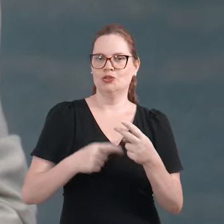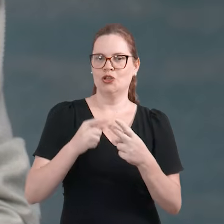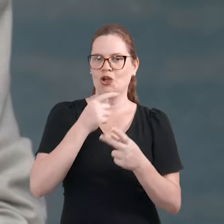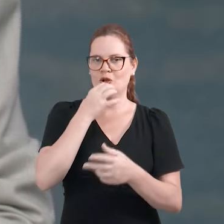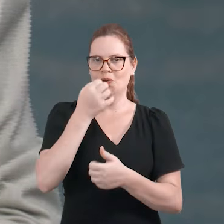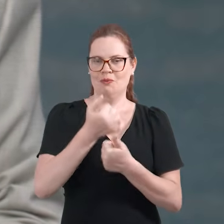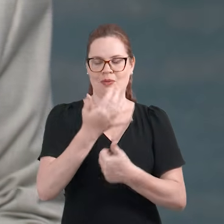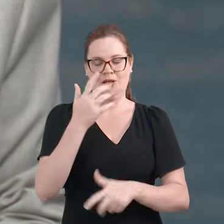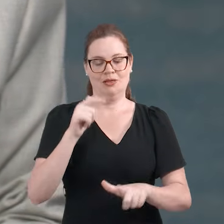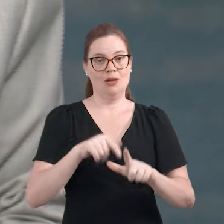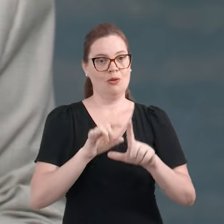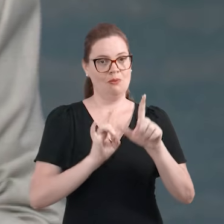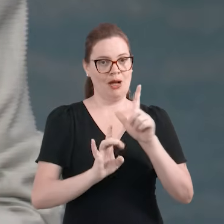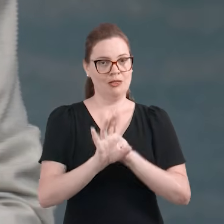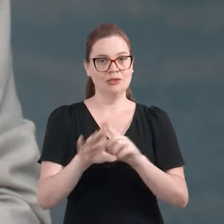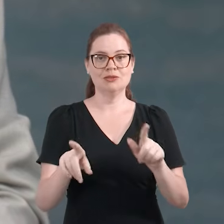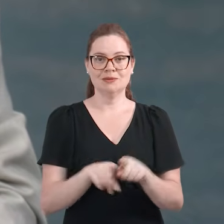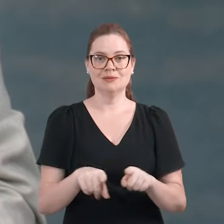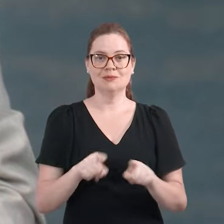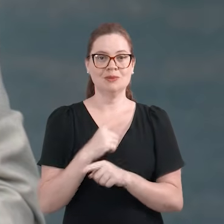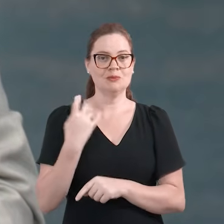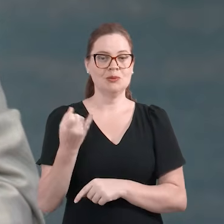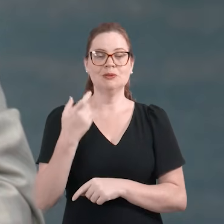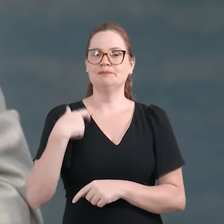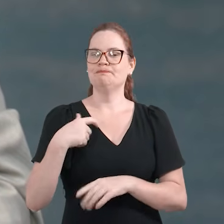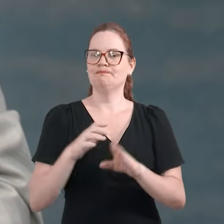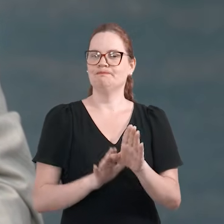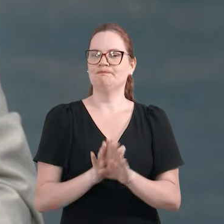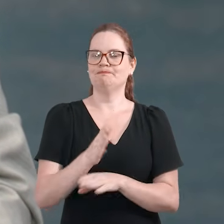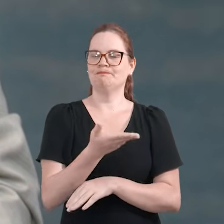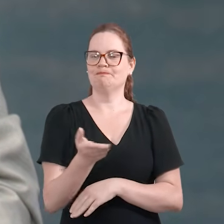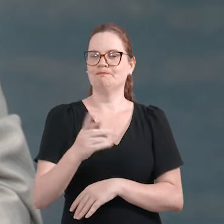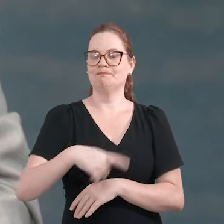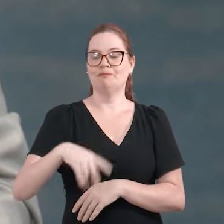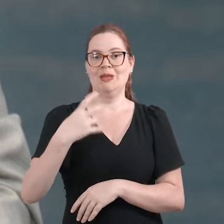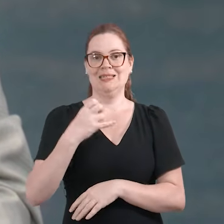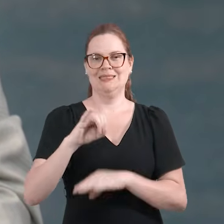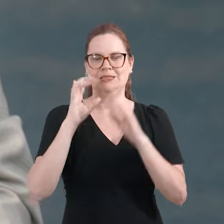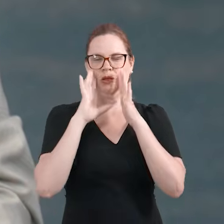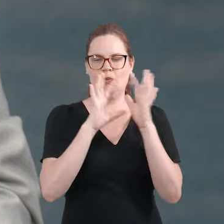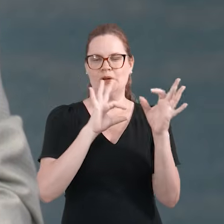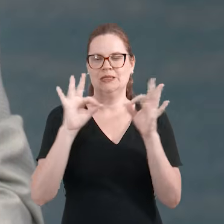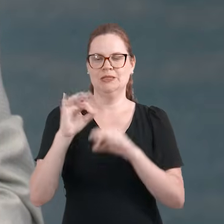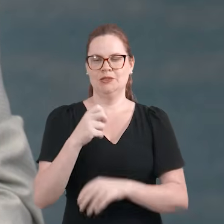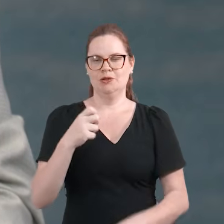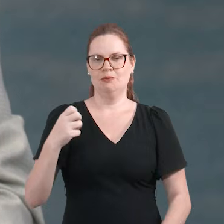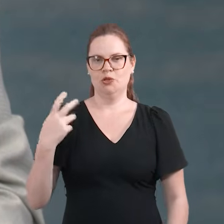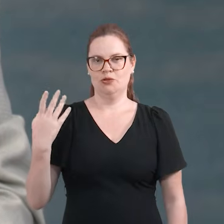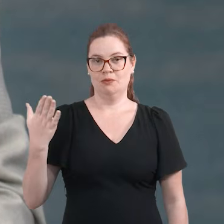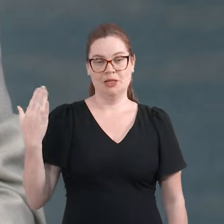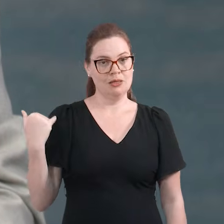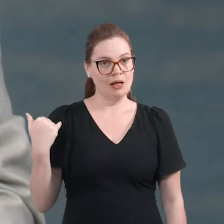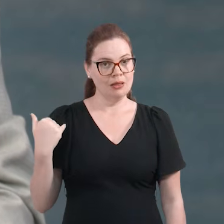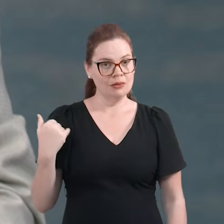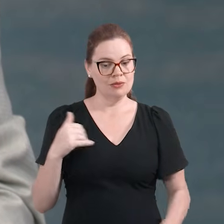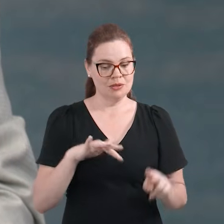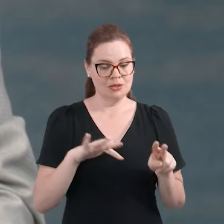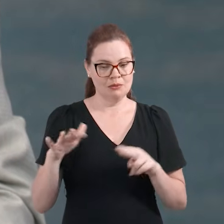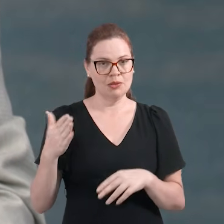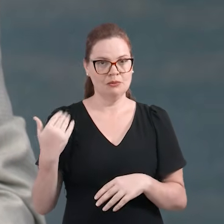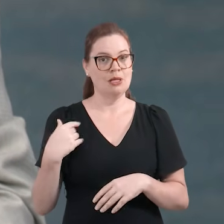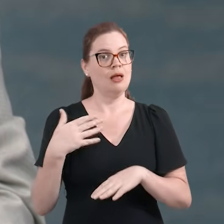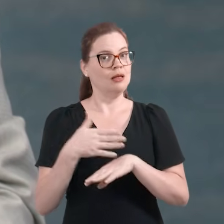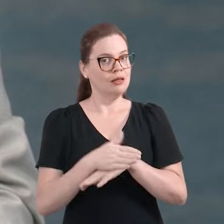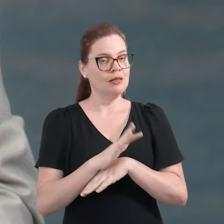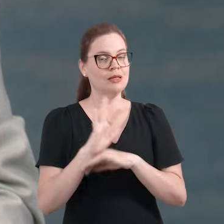muito importante. E eu quero fazer aqui uma recomendação. Se você não assistiu o programa da semana passada, olha só, vai lá